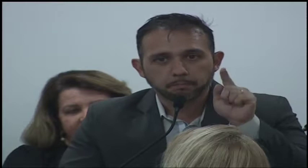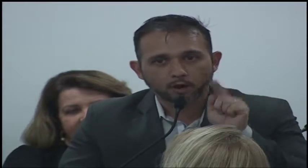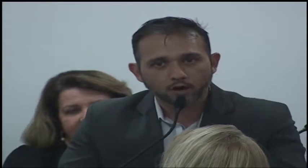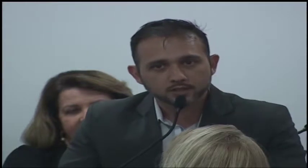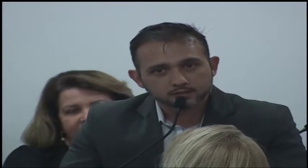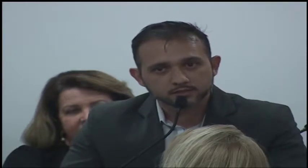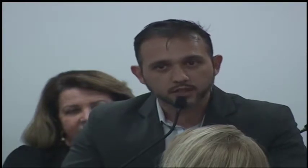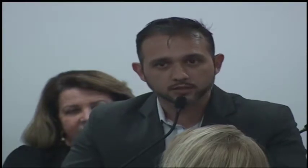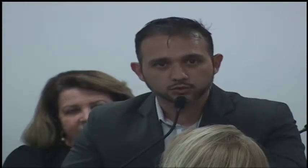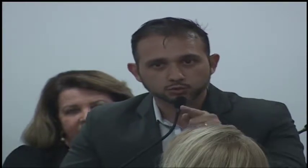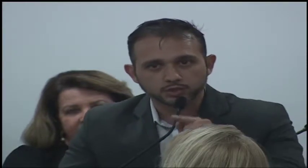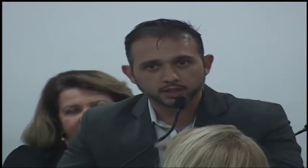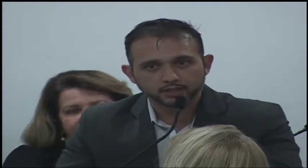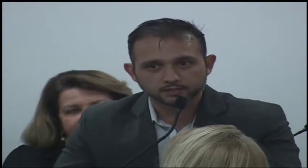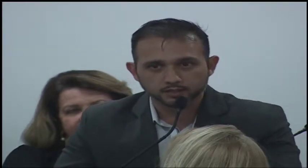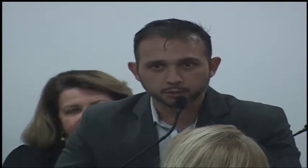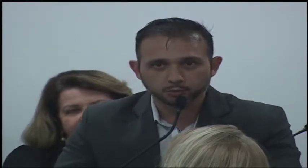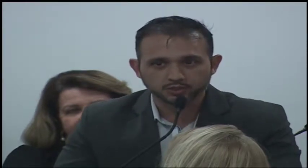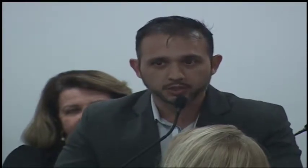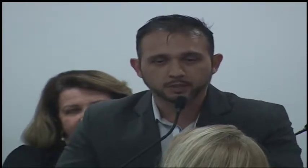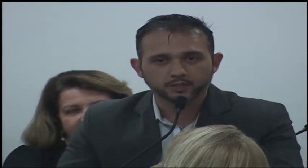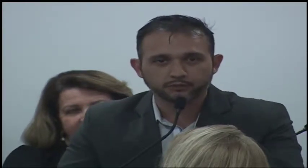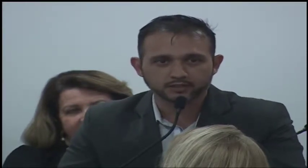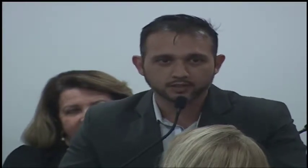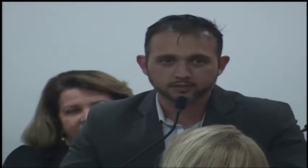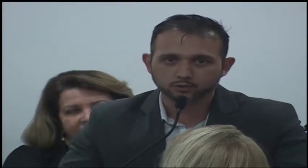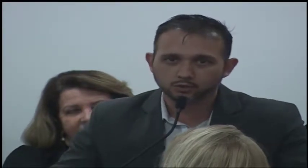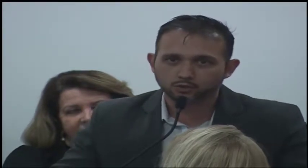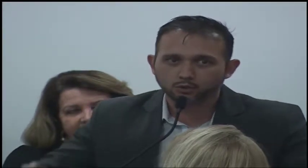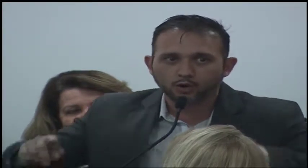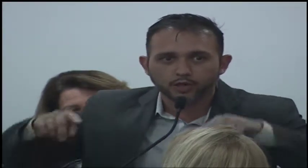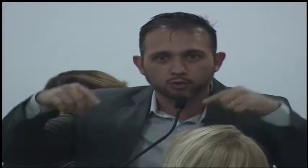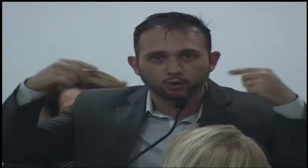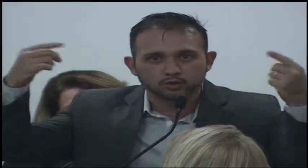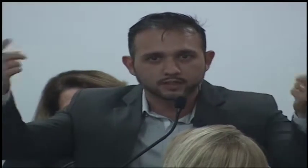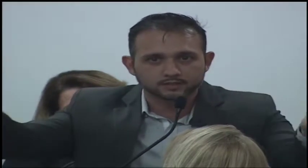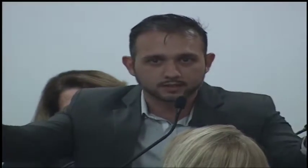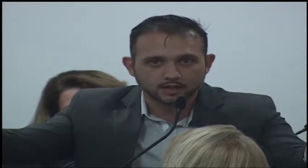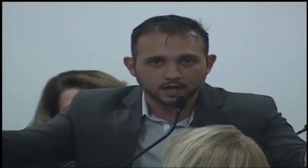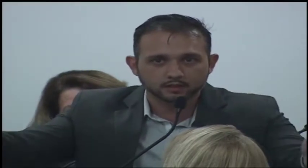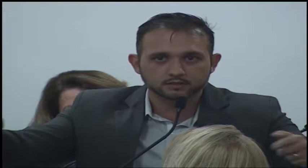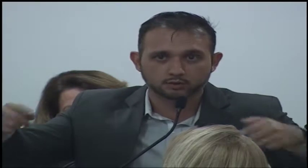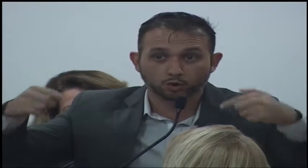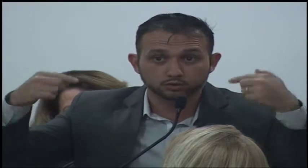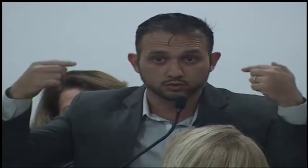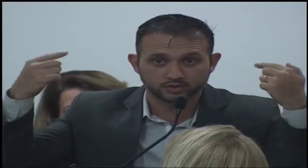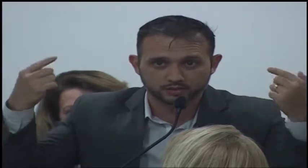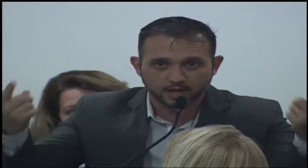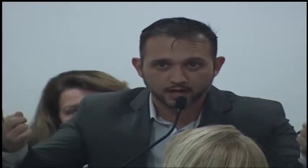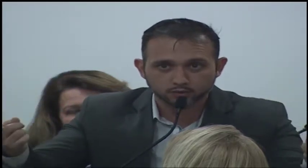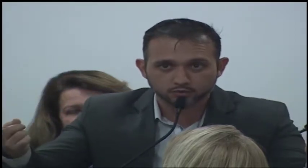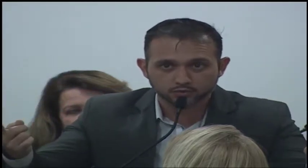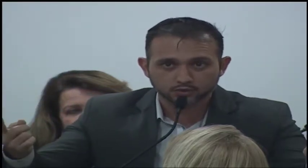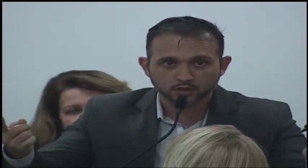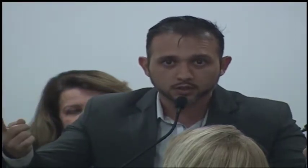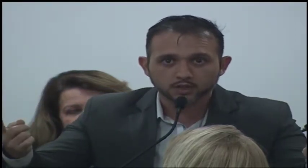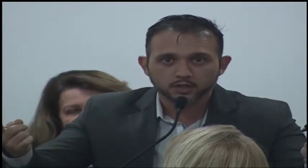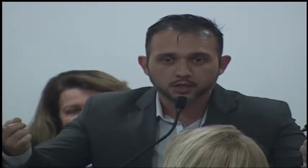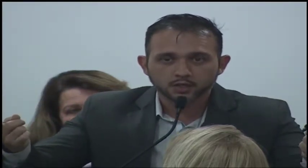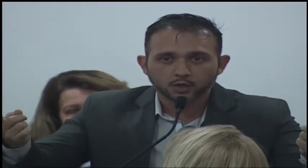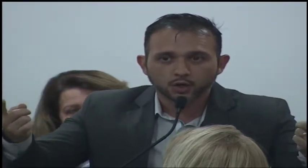vereador pode sim discutir esse tipo de manifestação que ocorre em outras cidades, em outros estados,